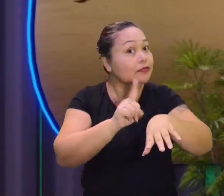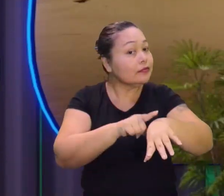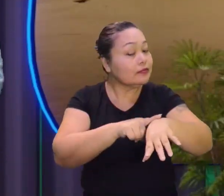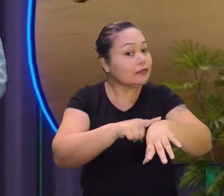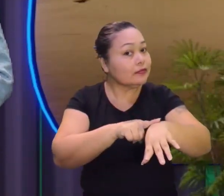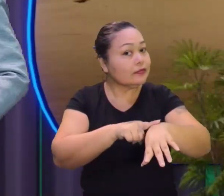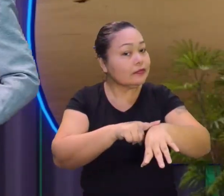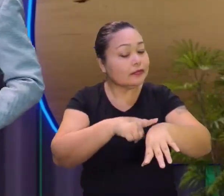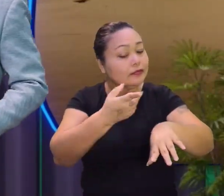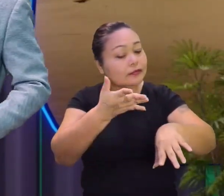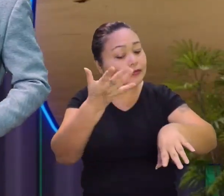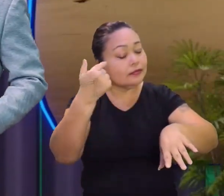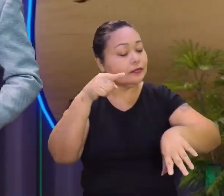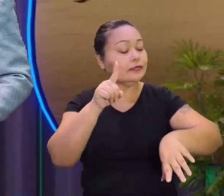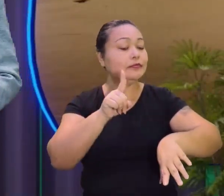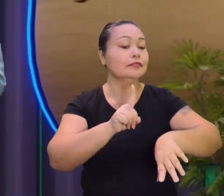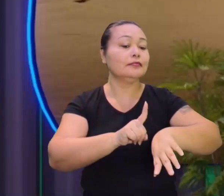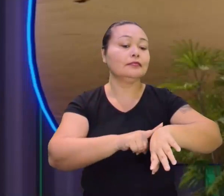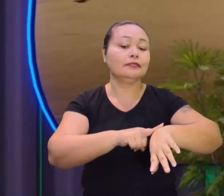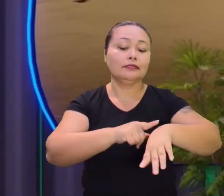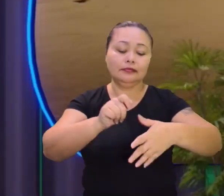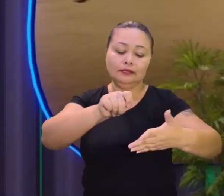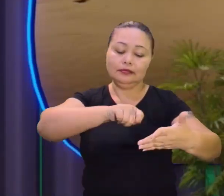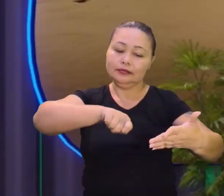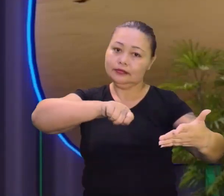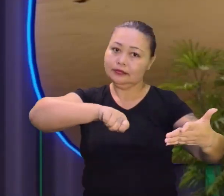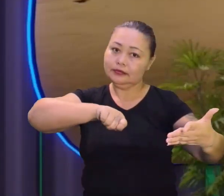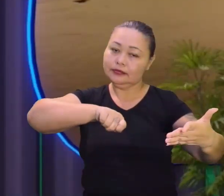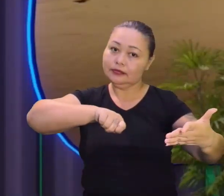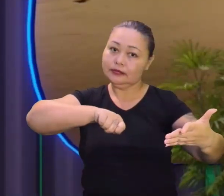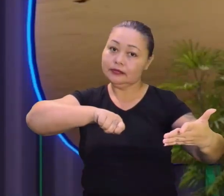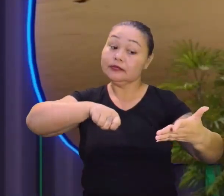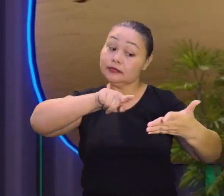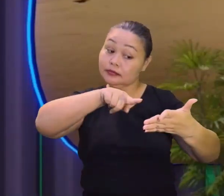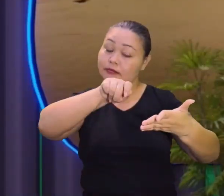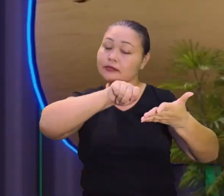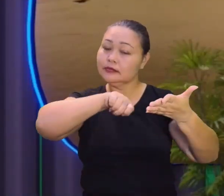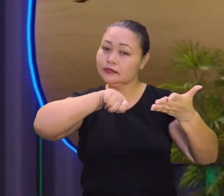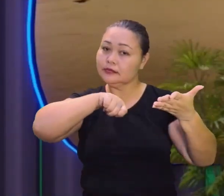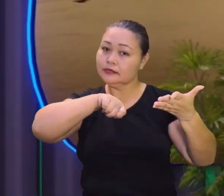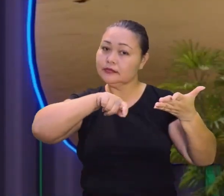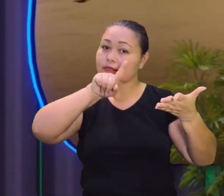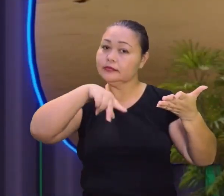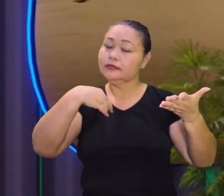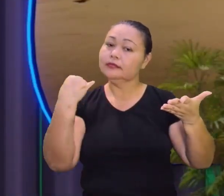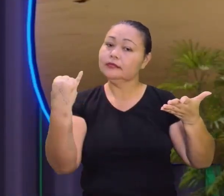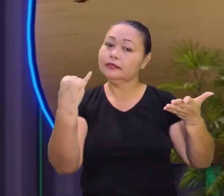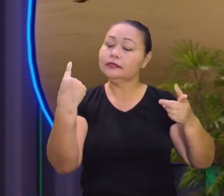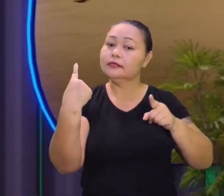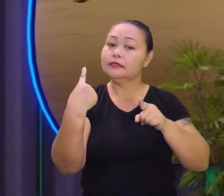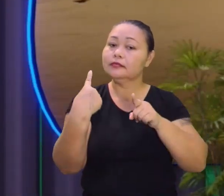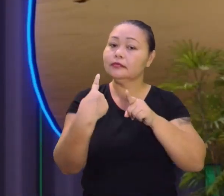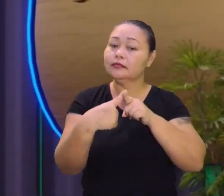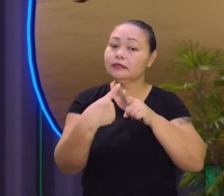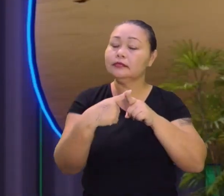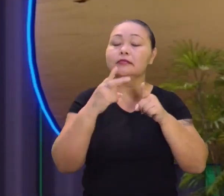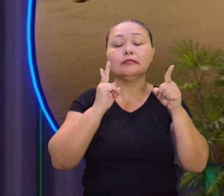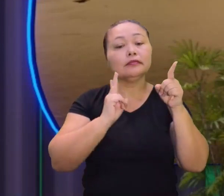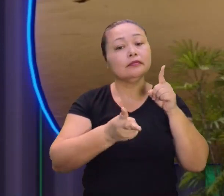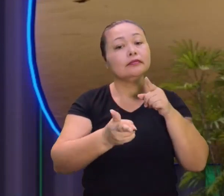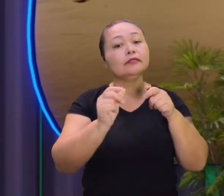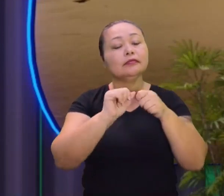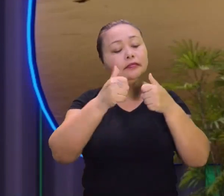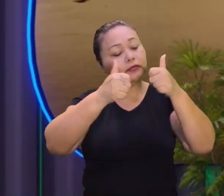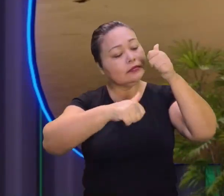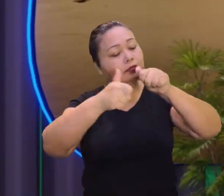né, professor Jorge? É hora de fazer a correção. E essa correção é muito importante, porque a gente sempre